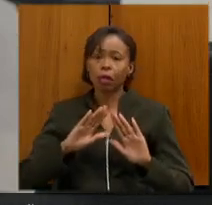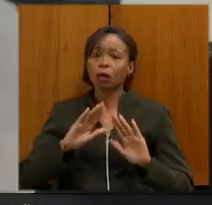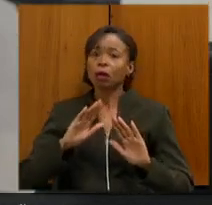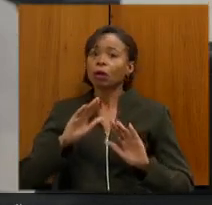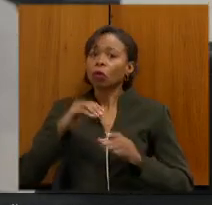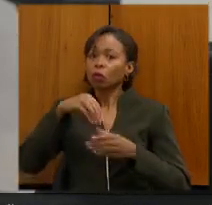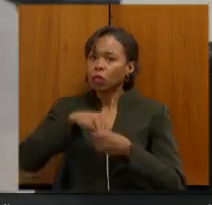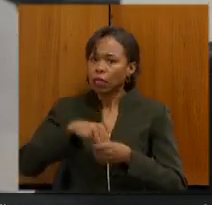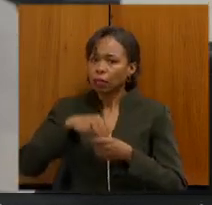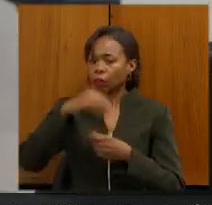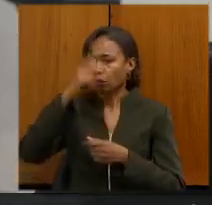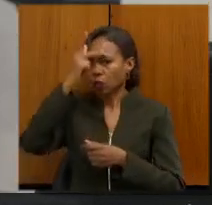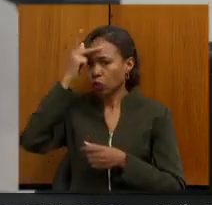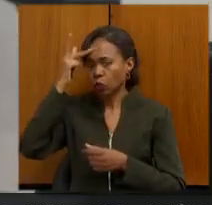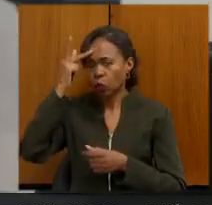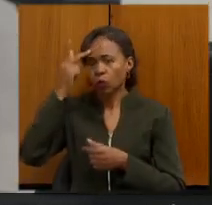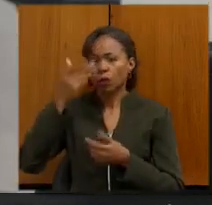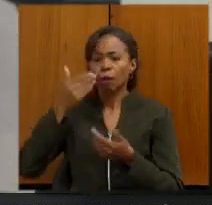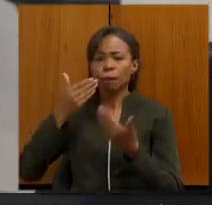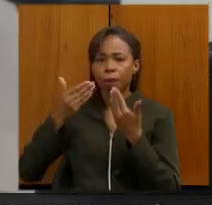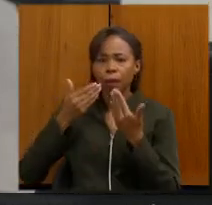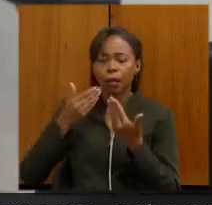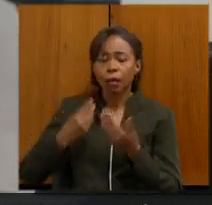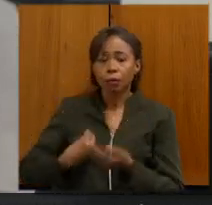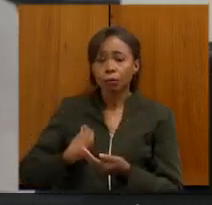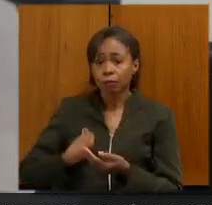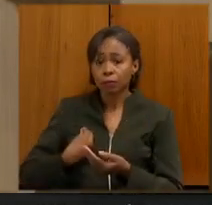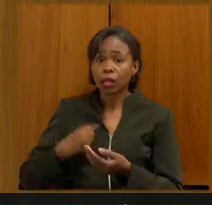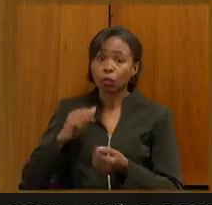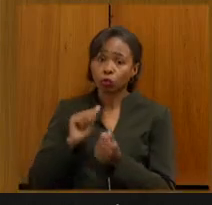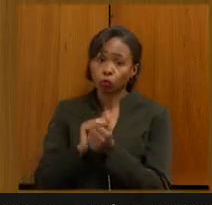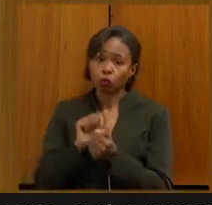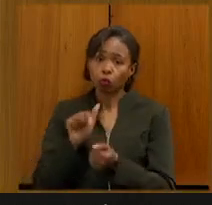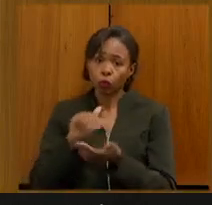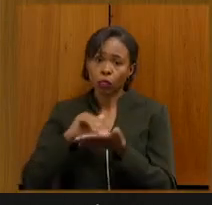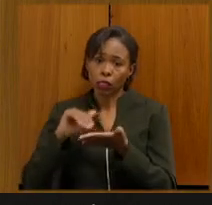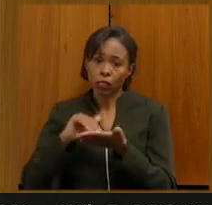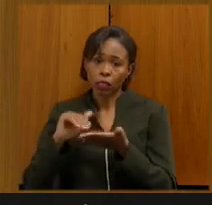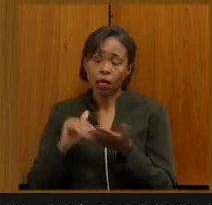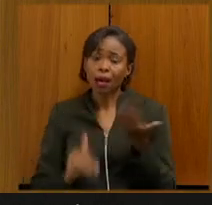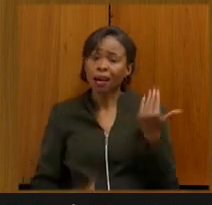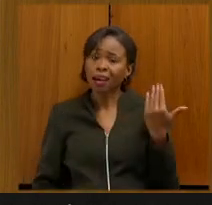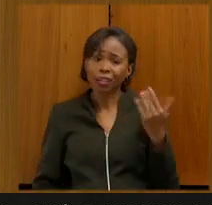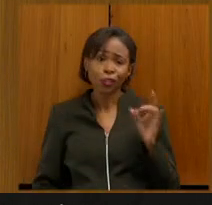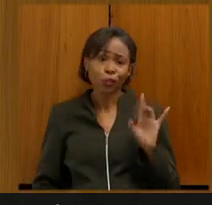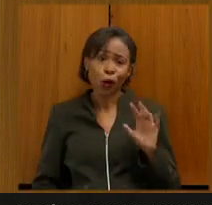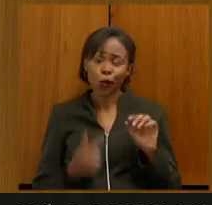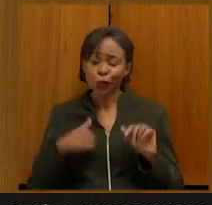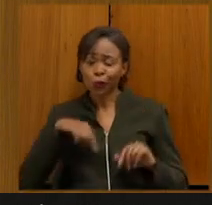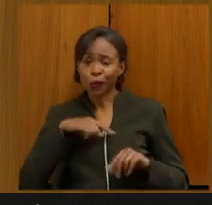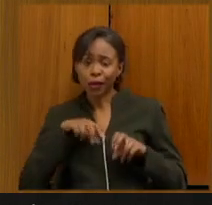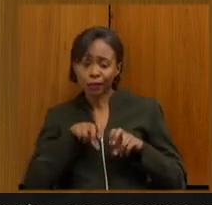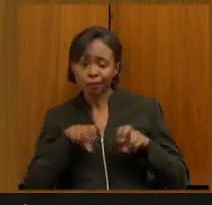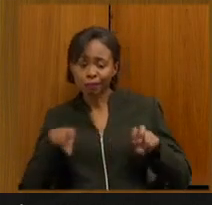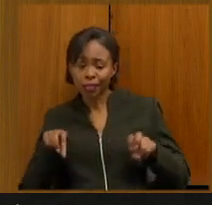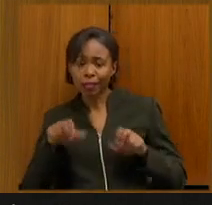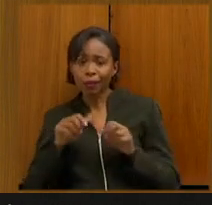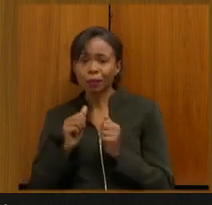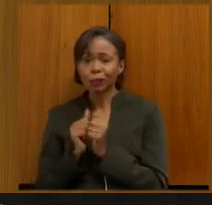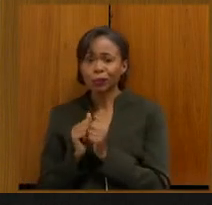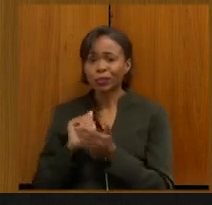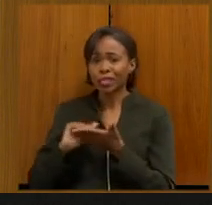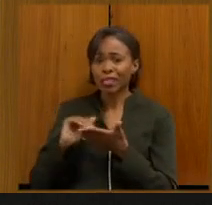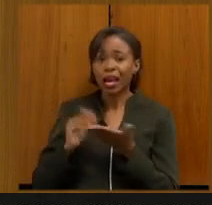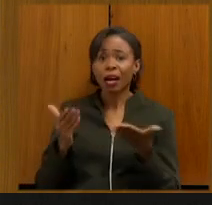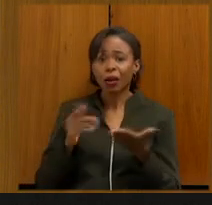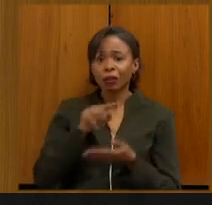participar desse diálogo como secretários é muito potente né antes Assembleia scales Era só a gente como secretário então